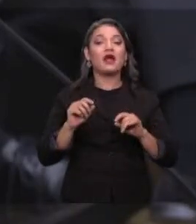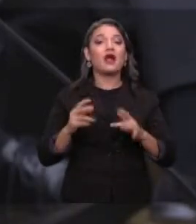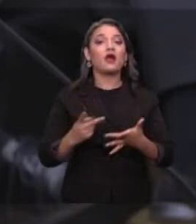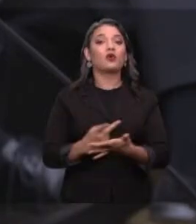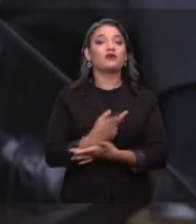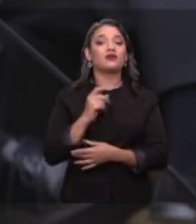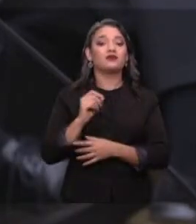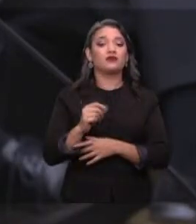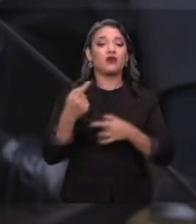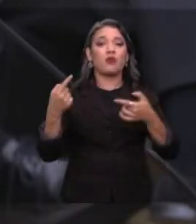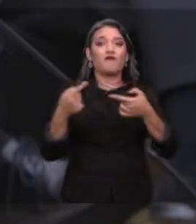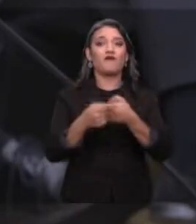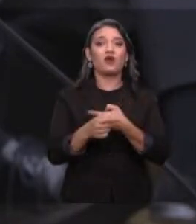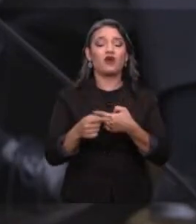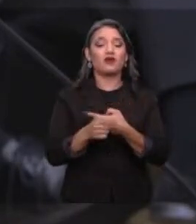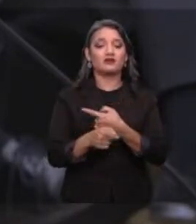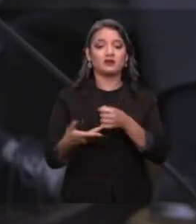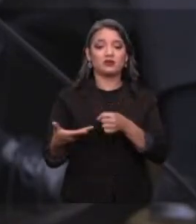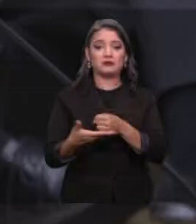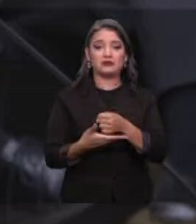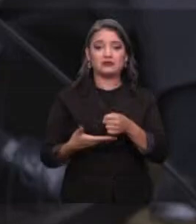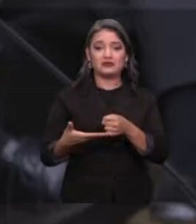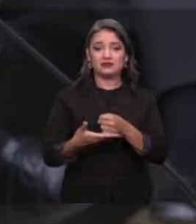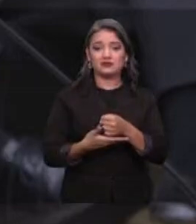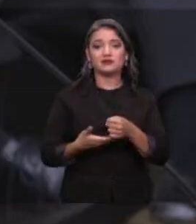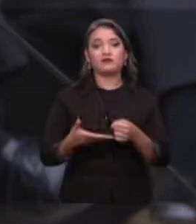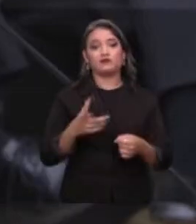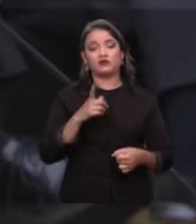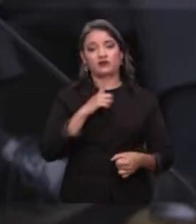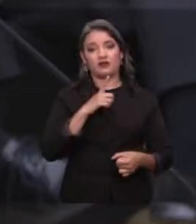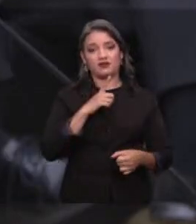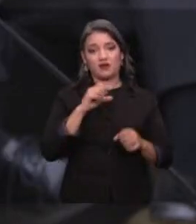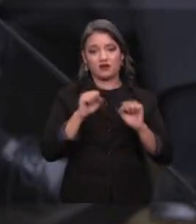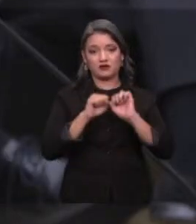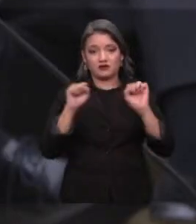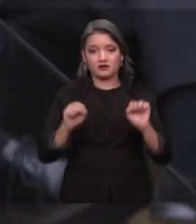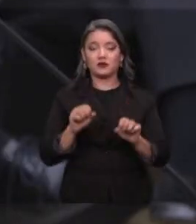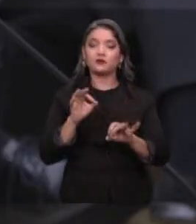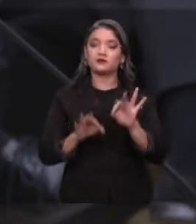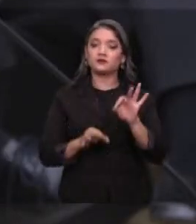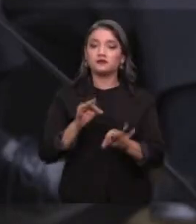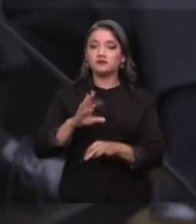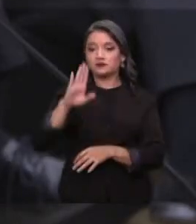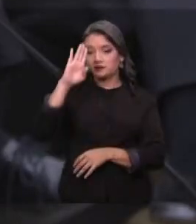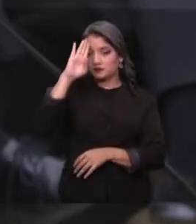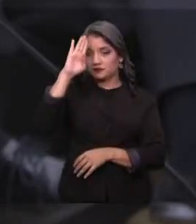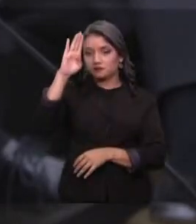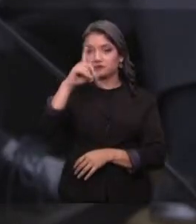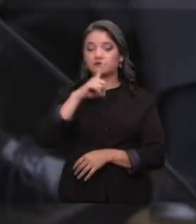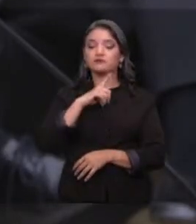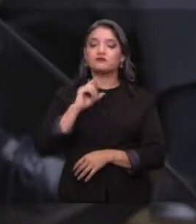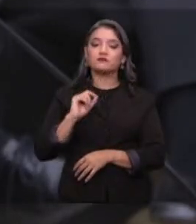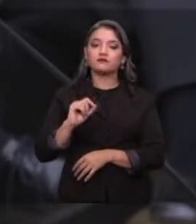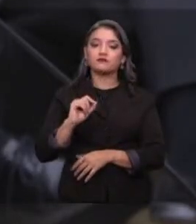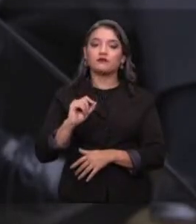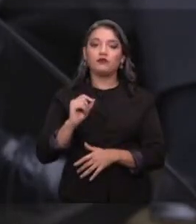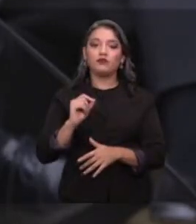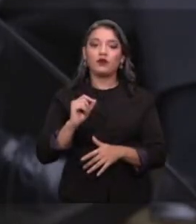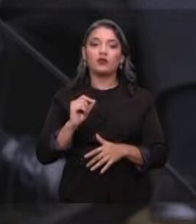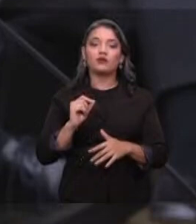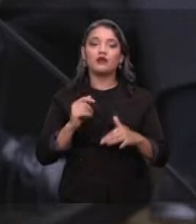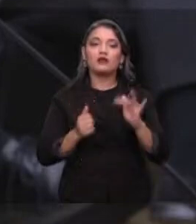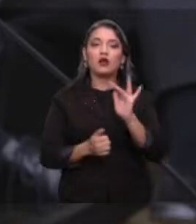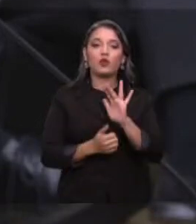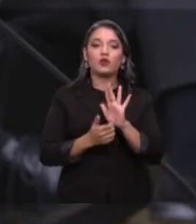violação grave de princípios informadores do nosso sistema jurídico, em especial o princípio da